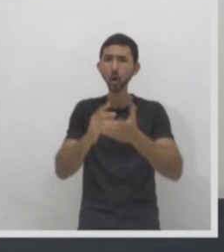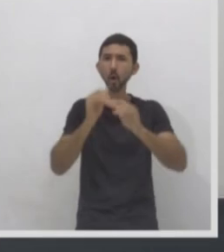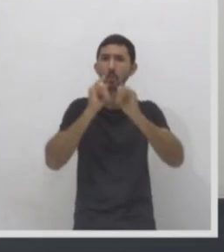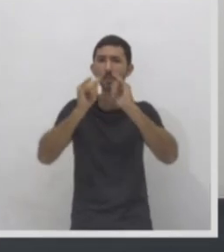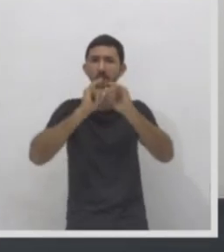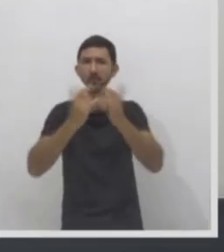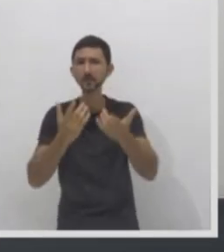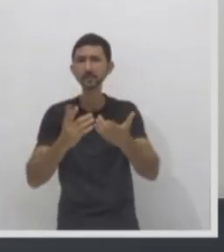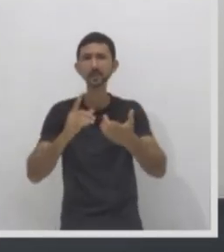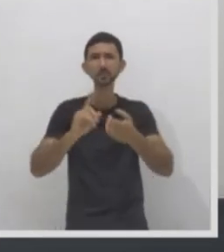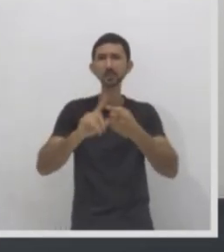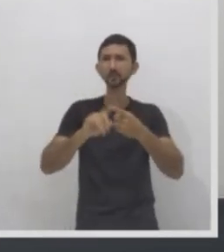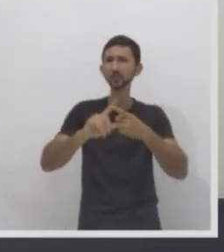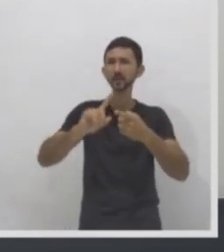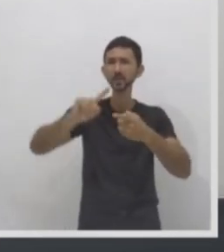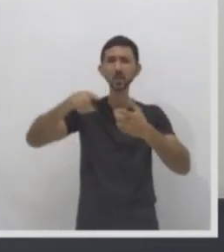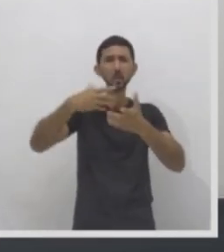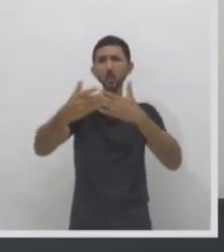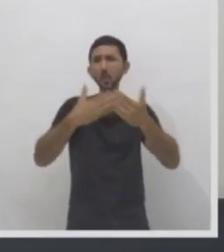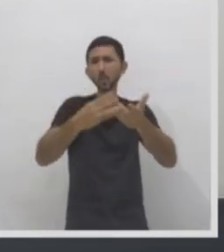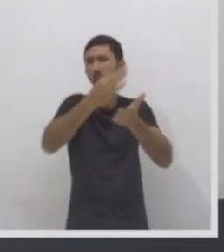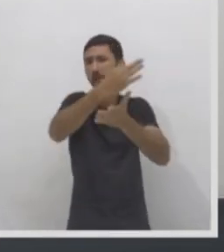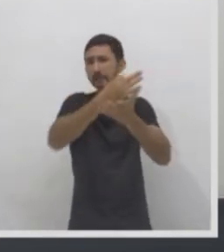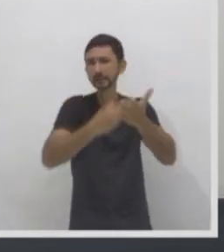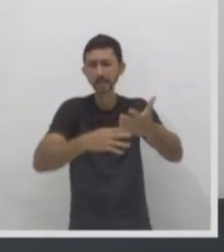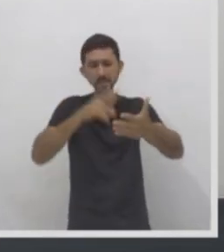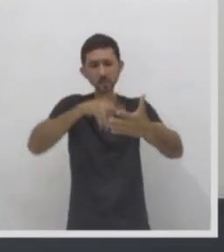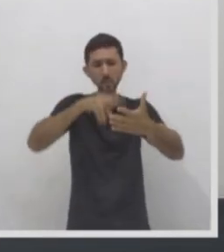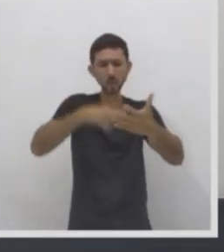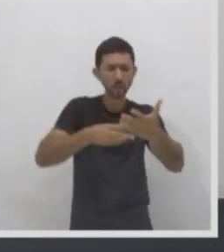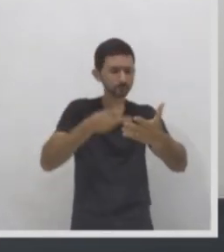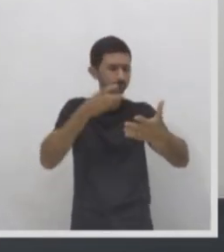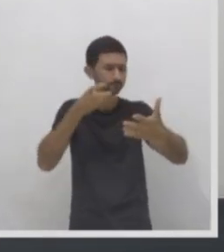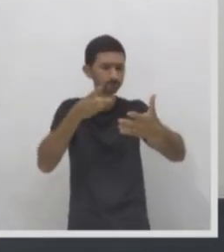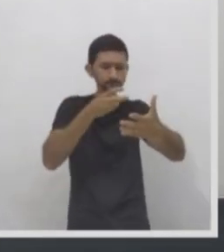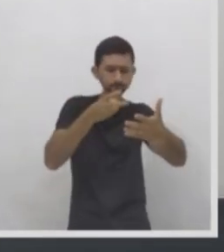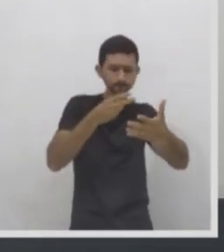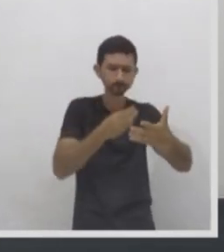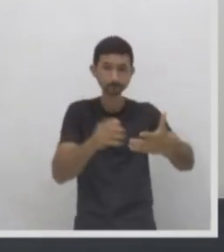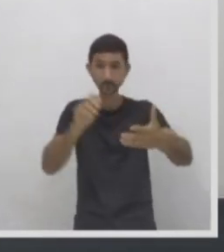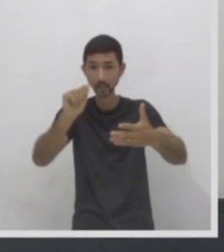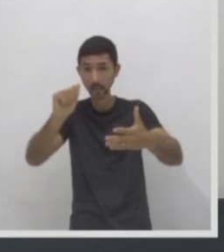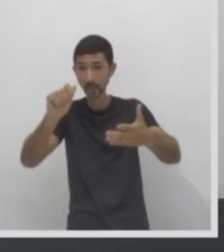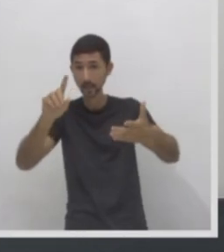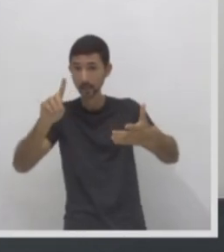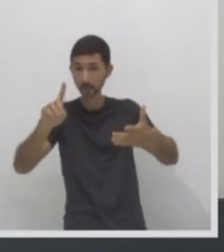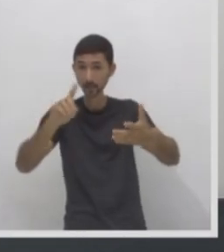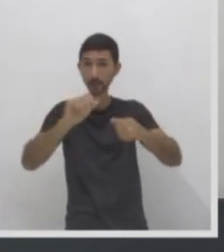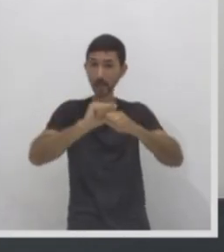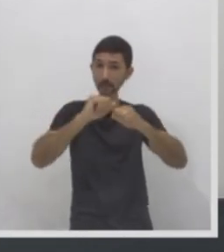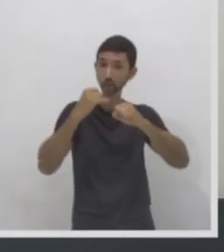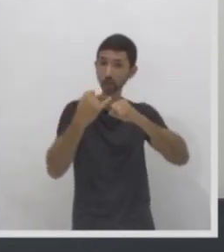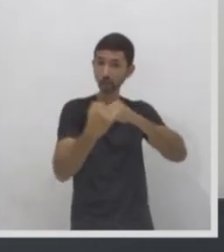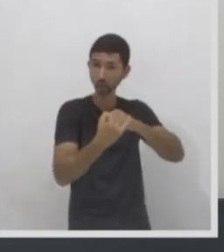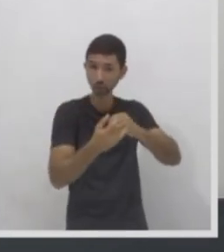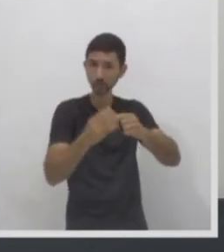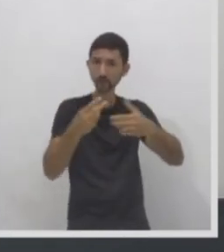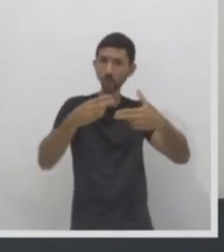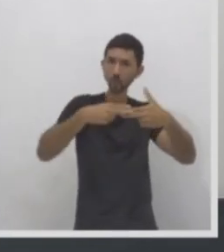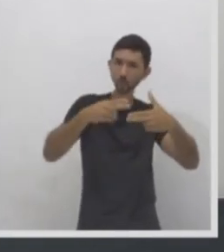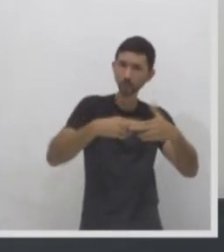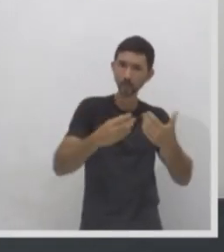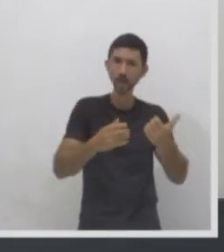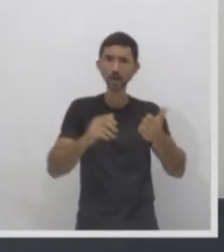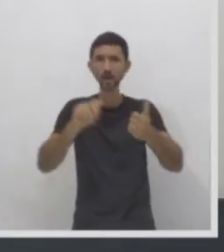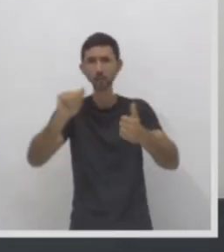notícia, vai acontecer em qualquer texto que você lê e você observar como os adjetivos eles são utilizados, como os advérbios eles